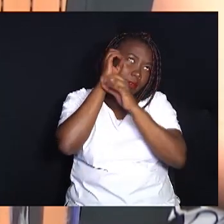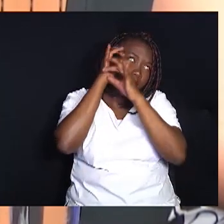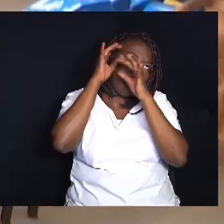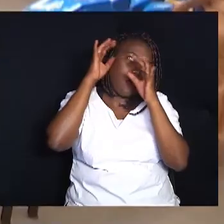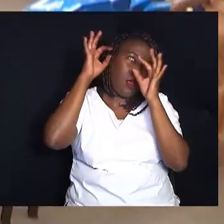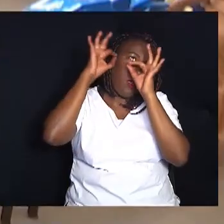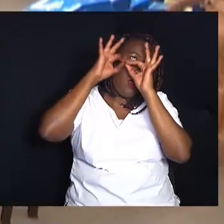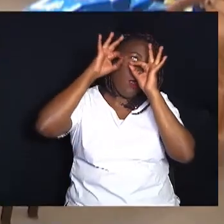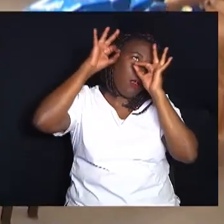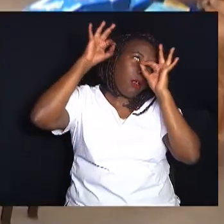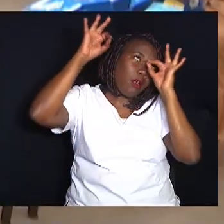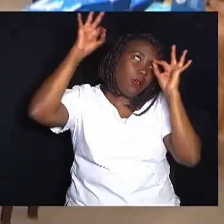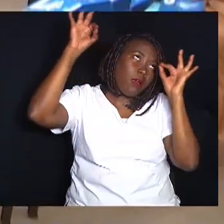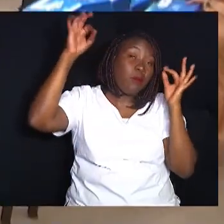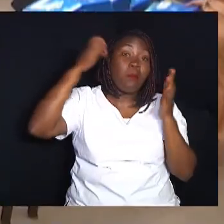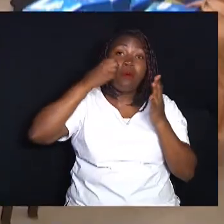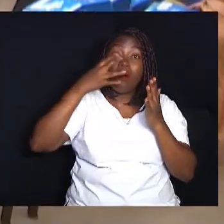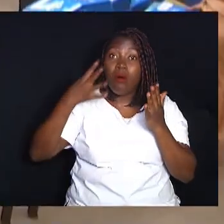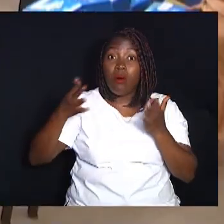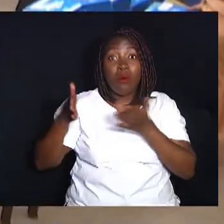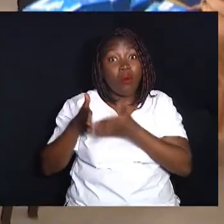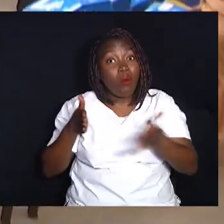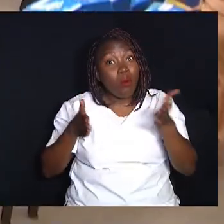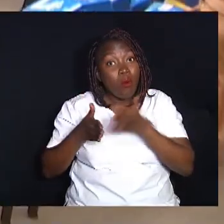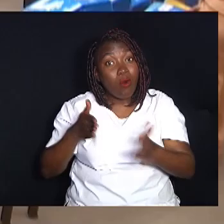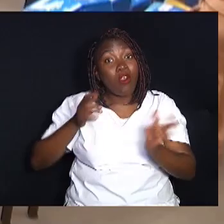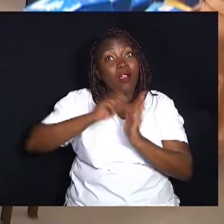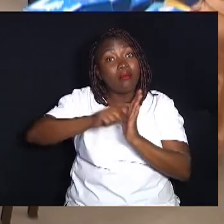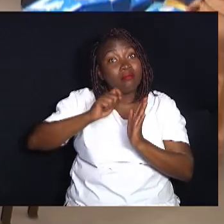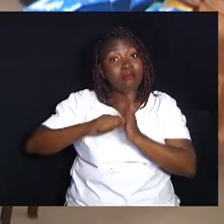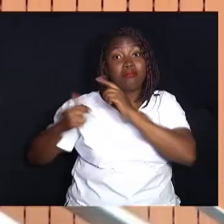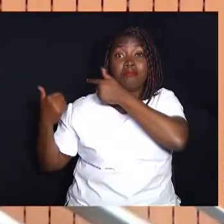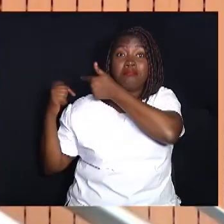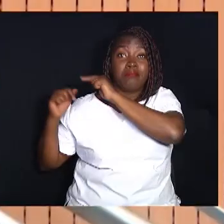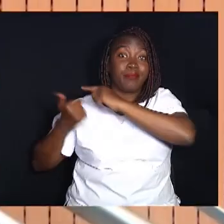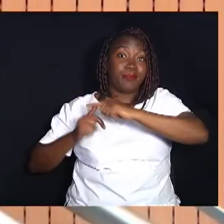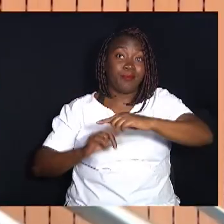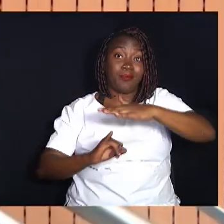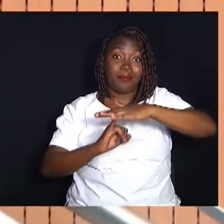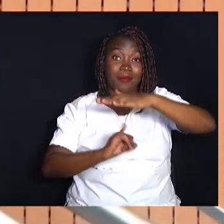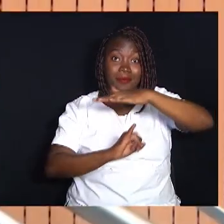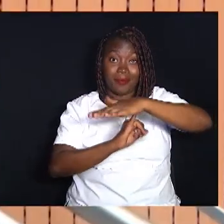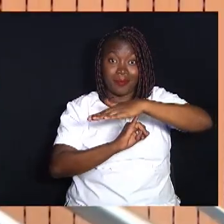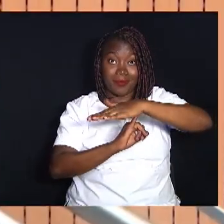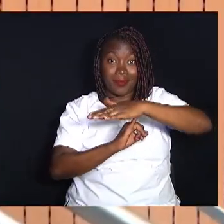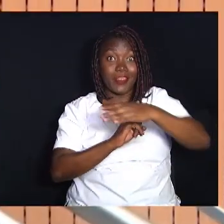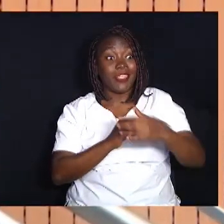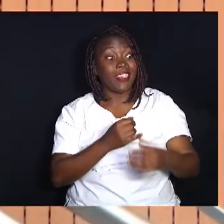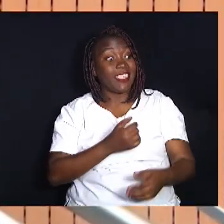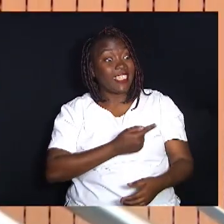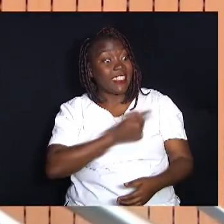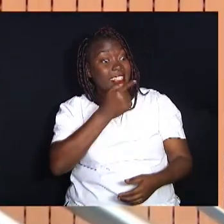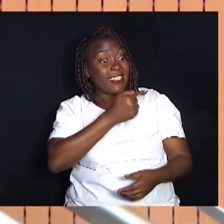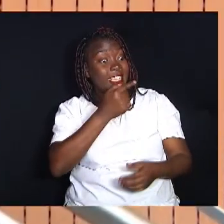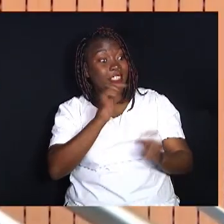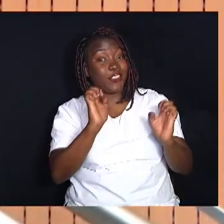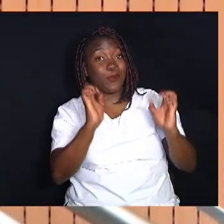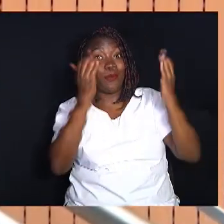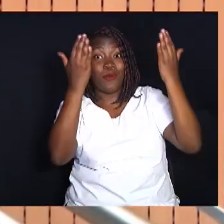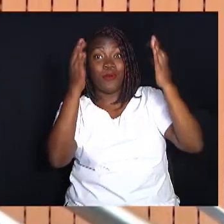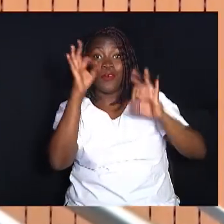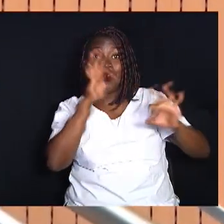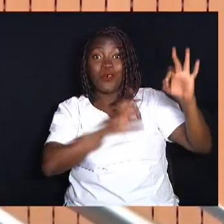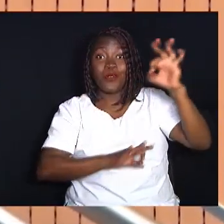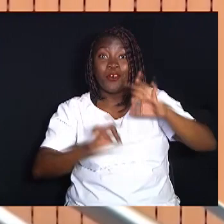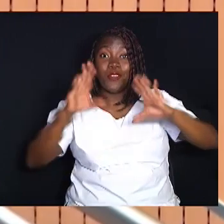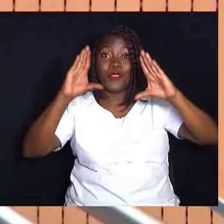é muito bom. O processo da escrita já é uma tradição na instituição. Nosso 7º evento que fazemos na nossa noite